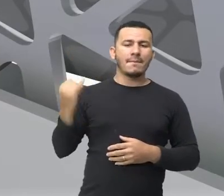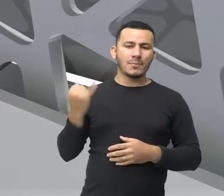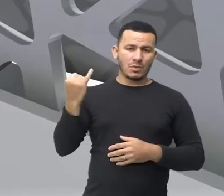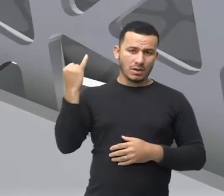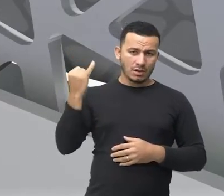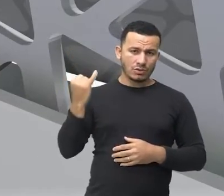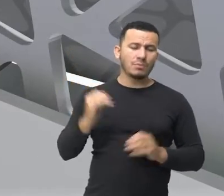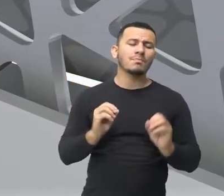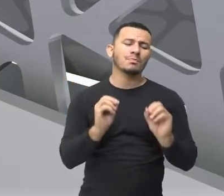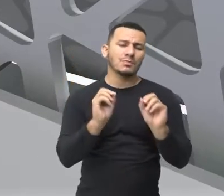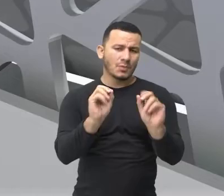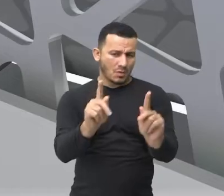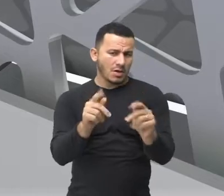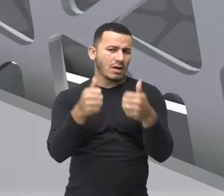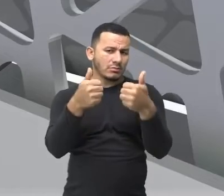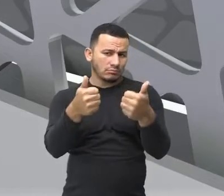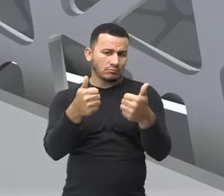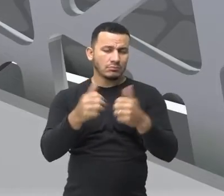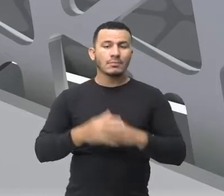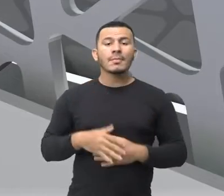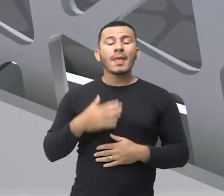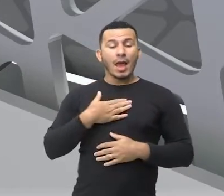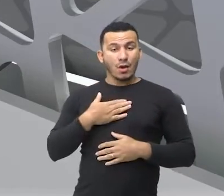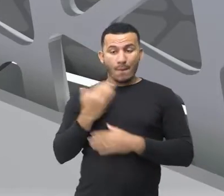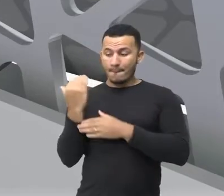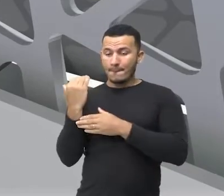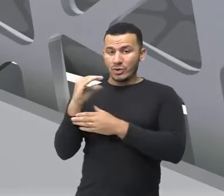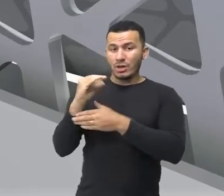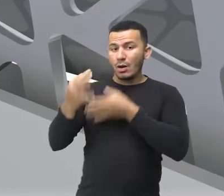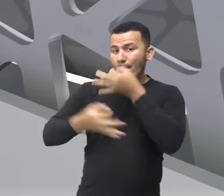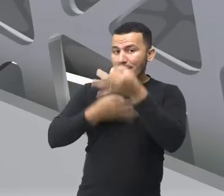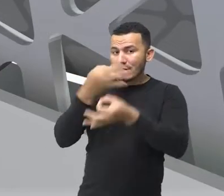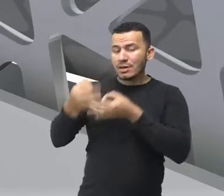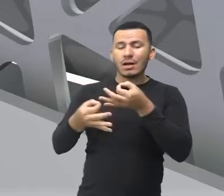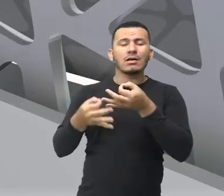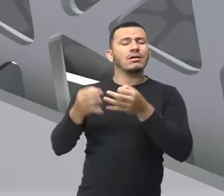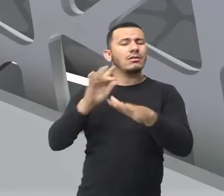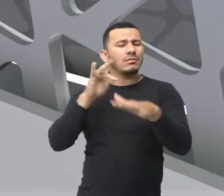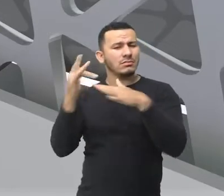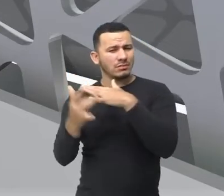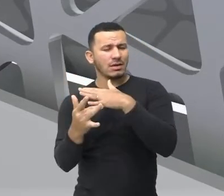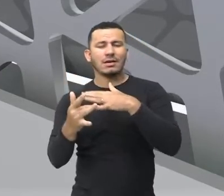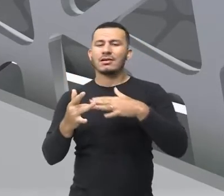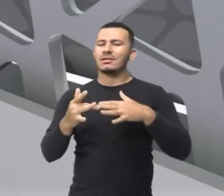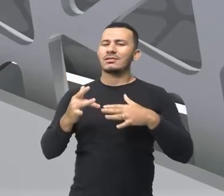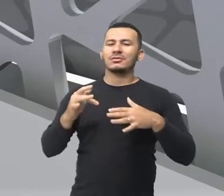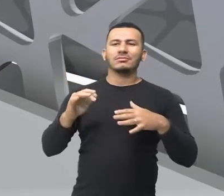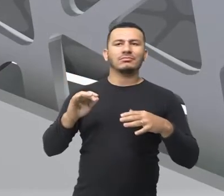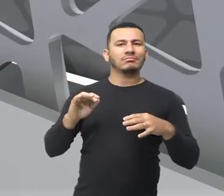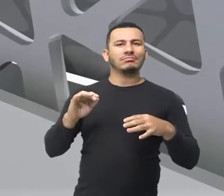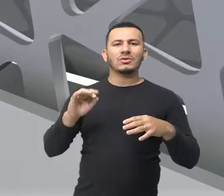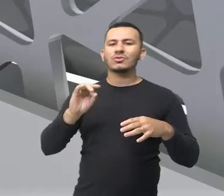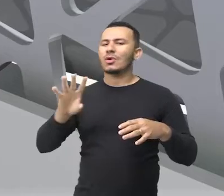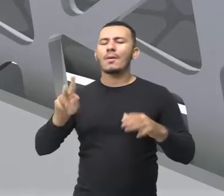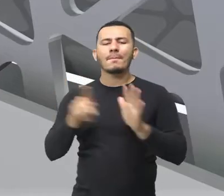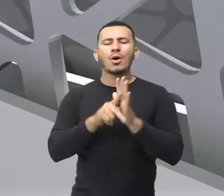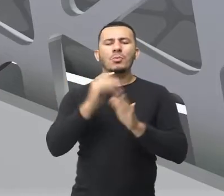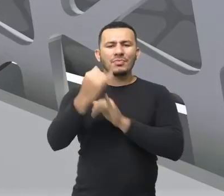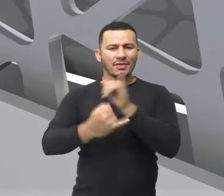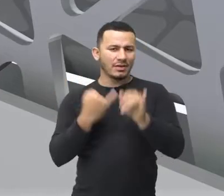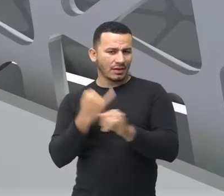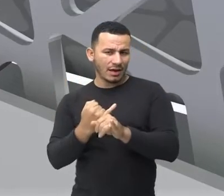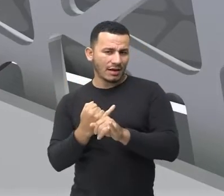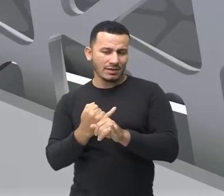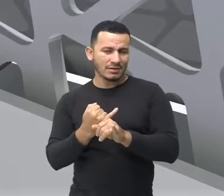Correto? Tá bom, professora, então eu só posso emitir opiniões nas redes sociais, direto da página